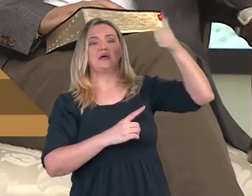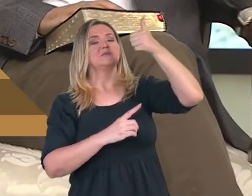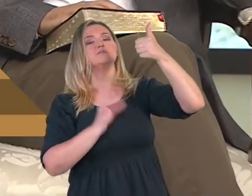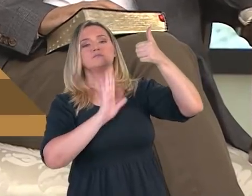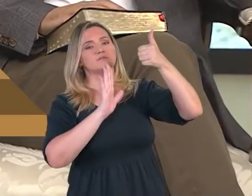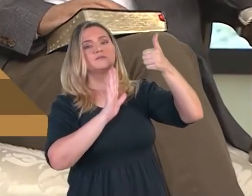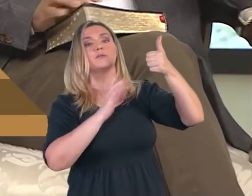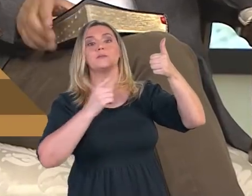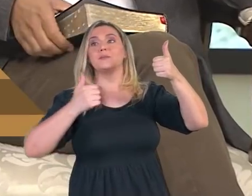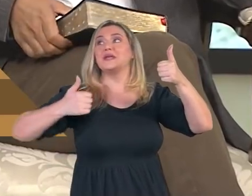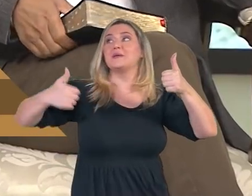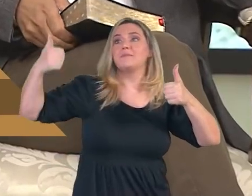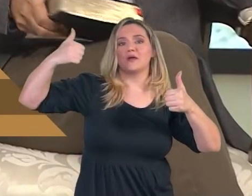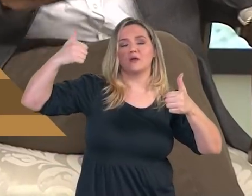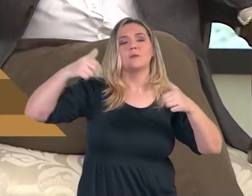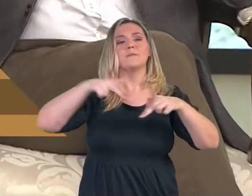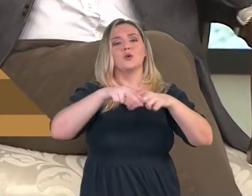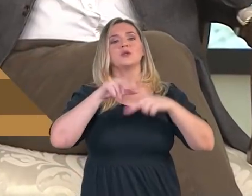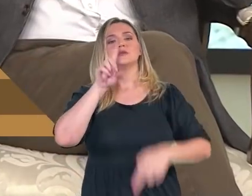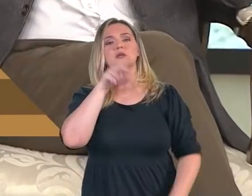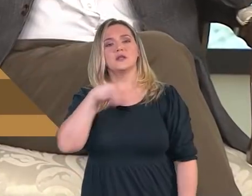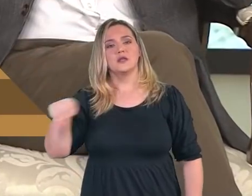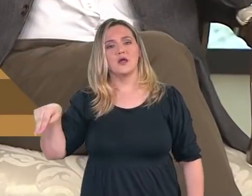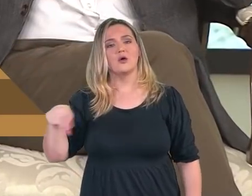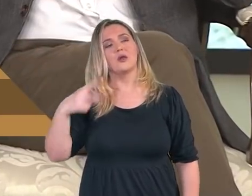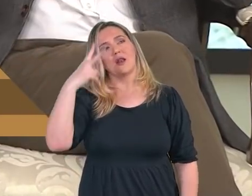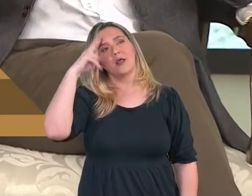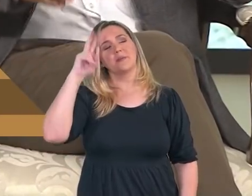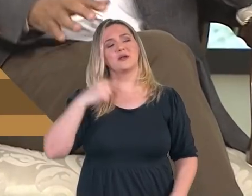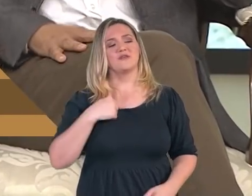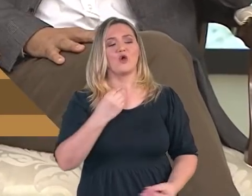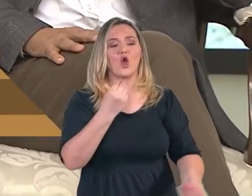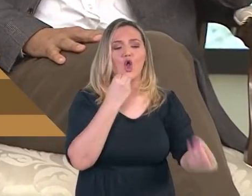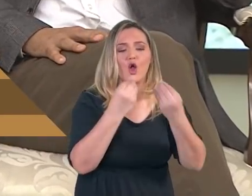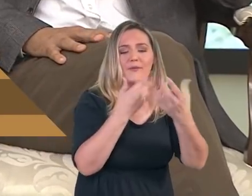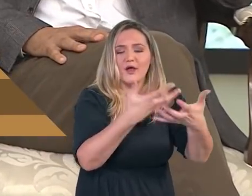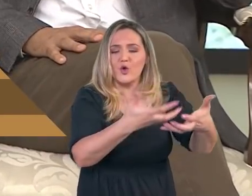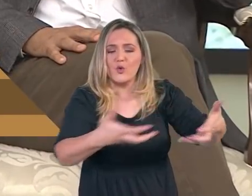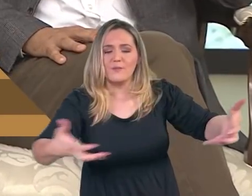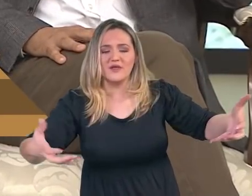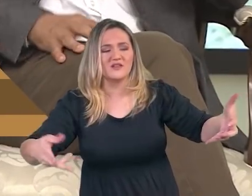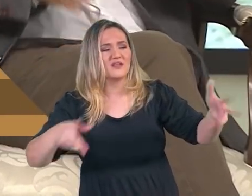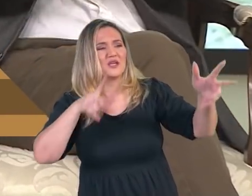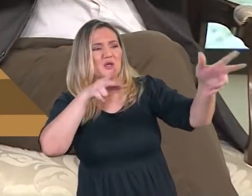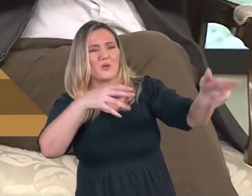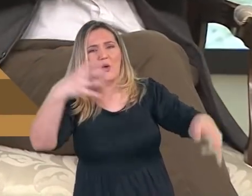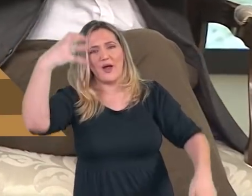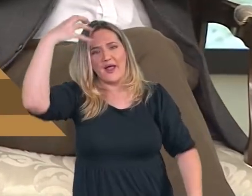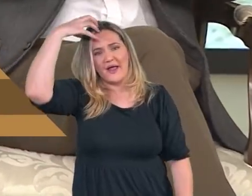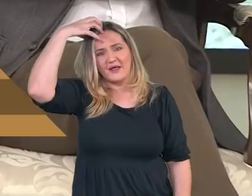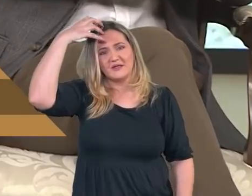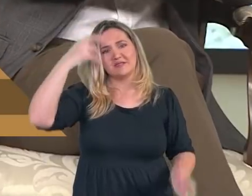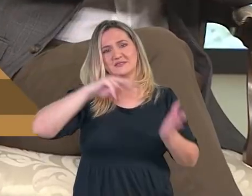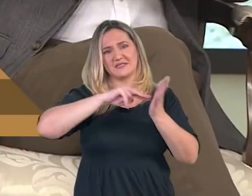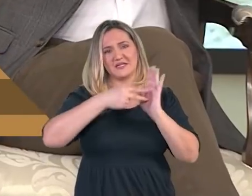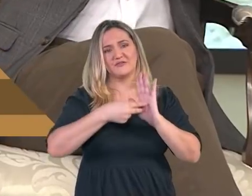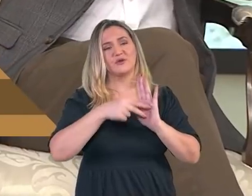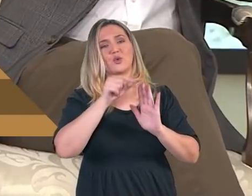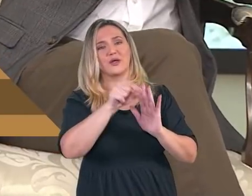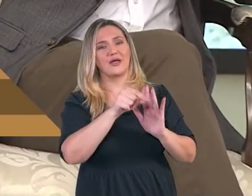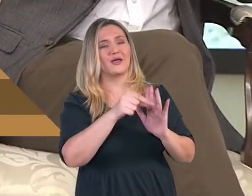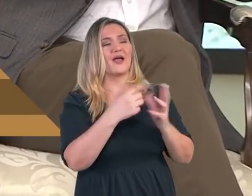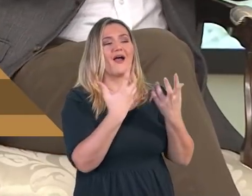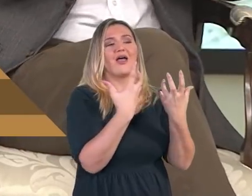naquele contexto específico, Daniel entendeu que comer da comida da mesa do rei representava aceitar não somente a amizade e